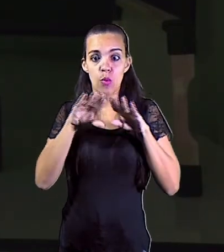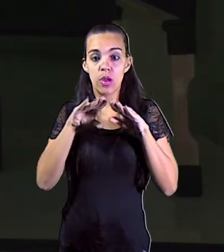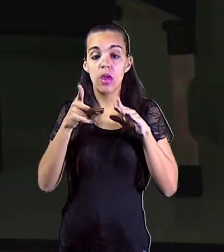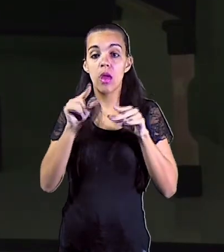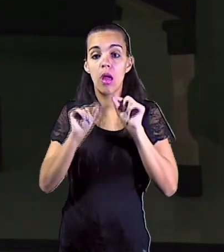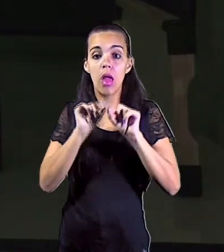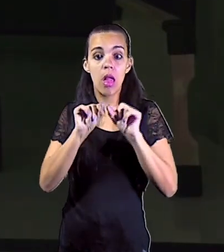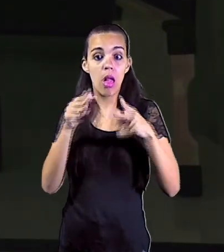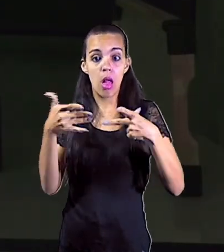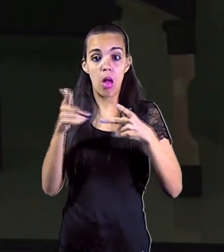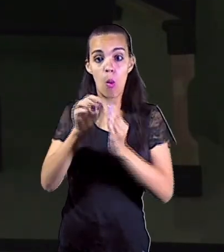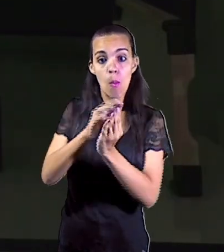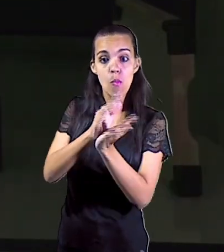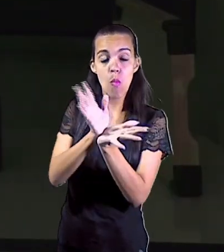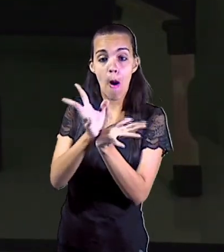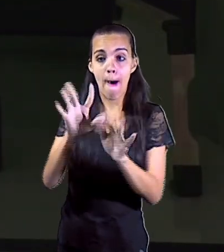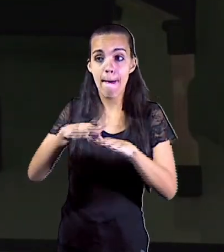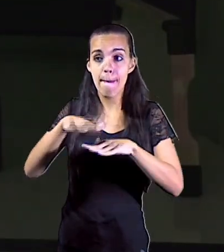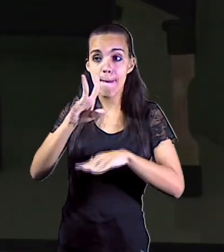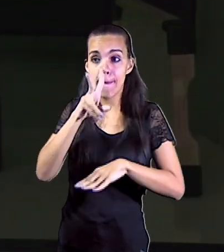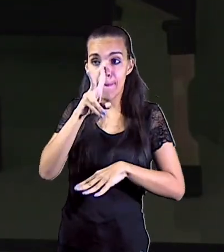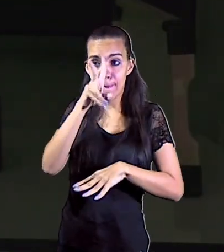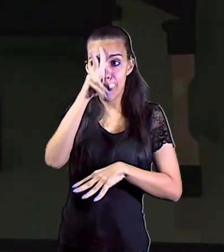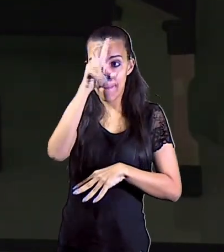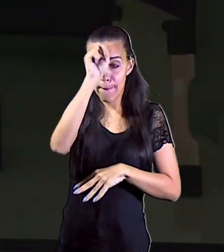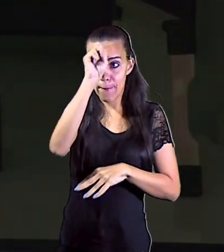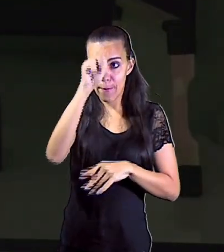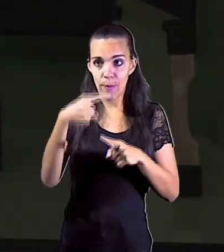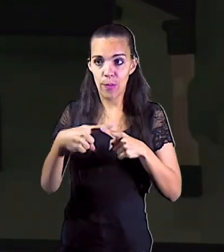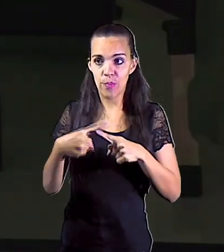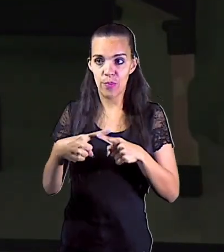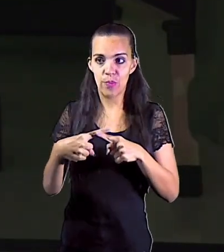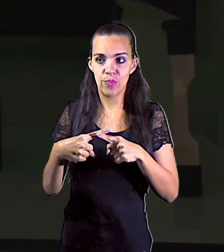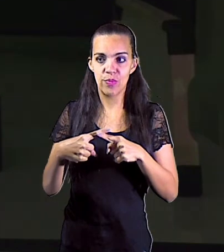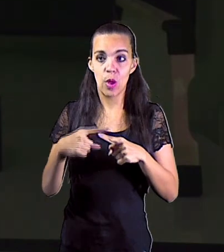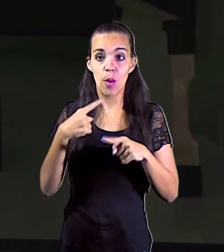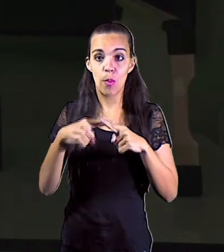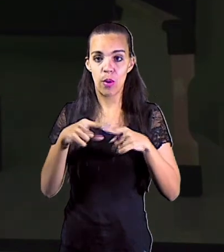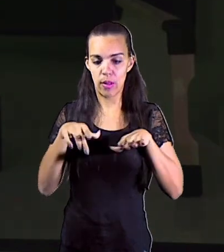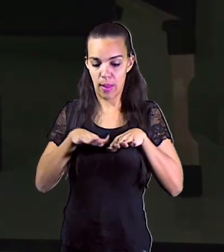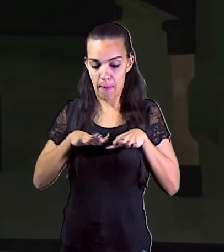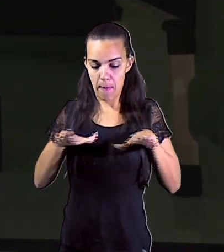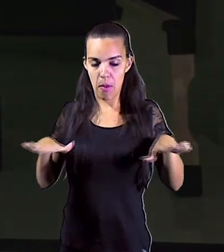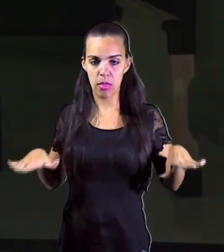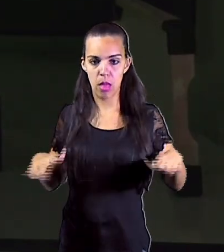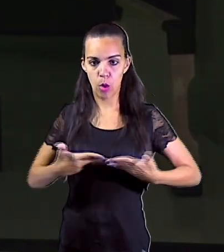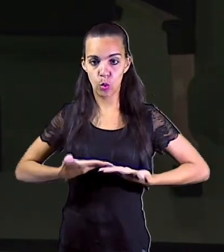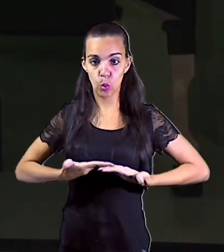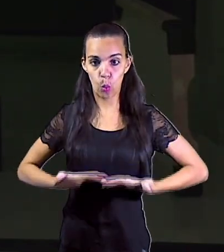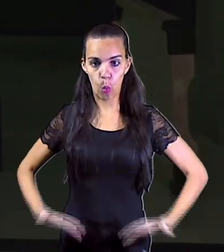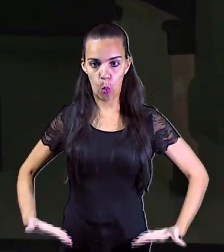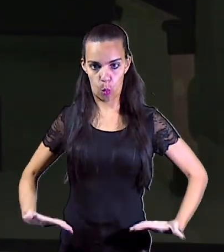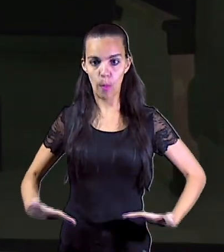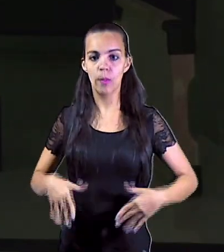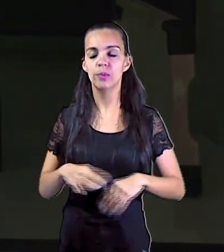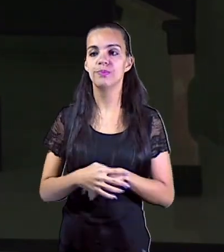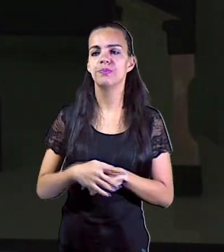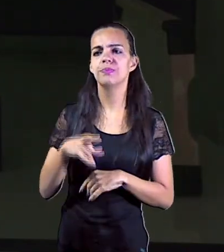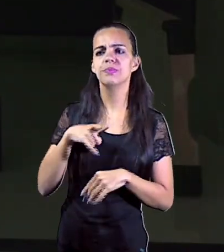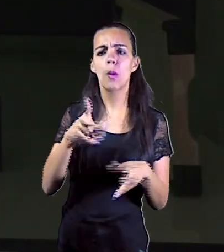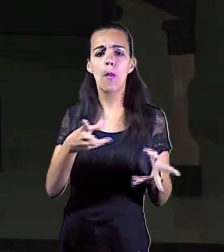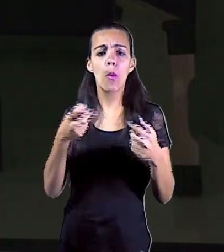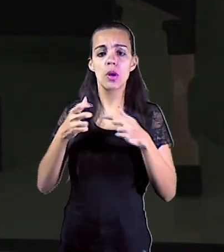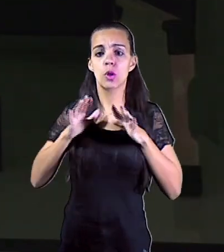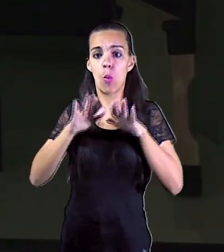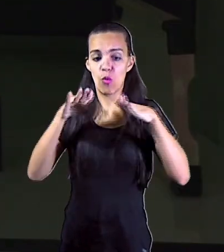mais escura, ela está completamente no meio aqui do meu corpo. Essa penumbra é quando a luz